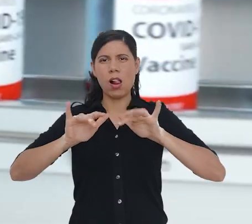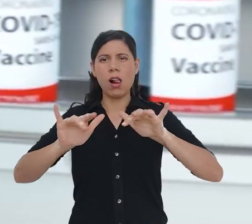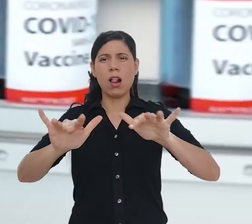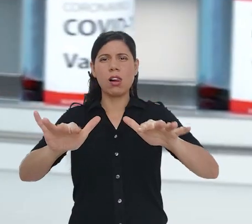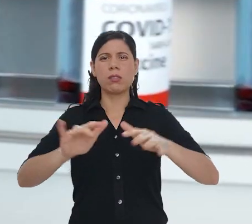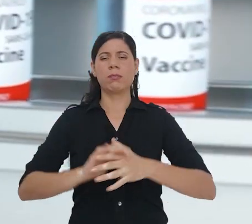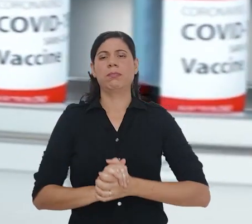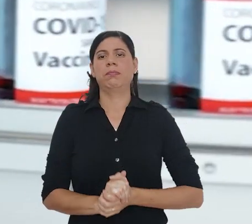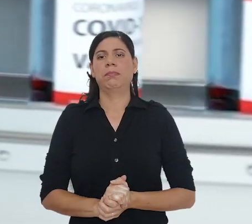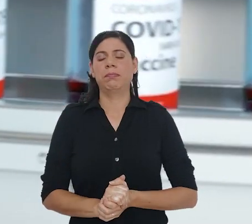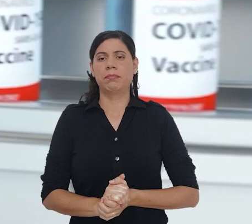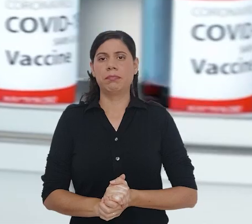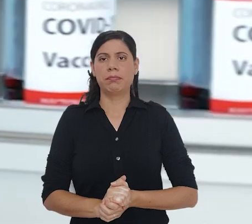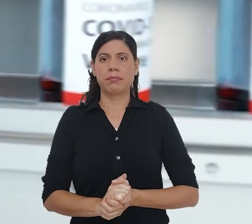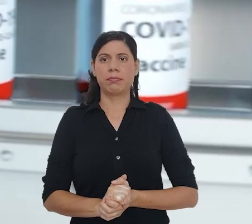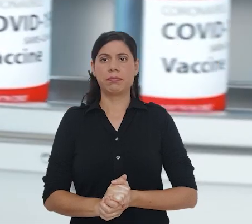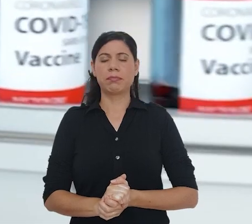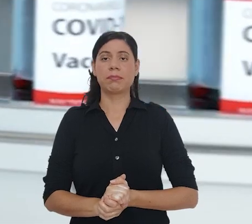Covid-19.